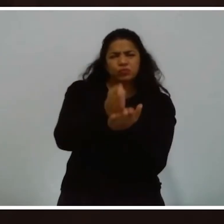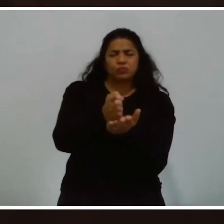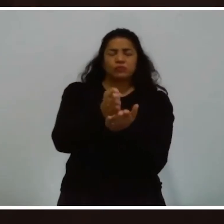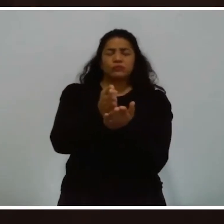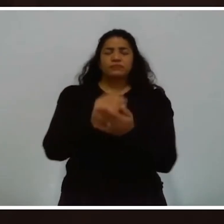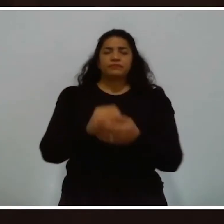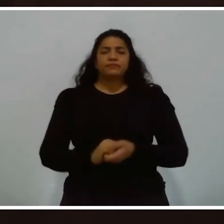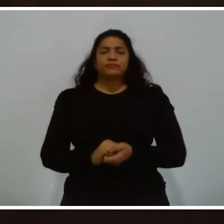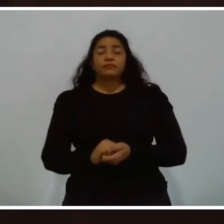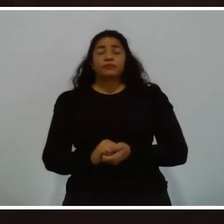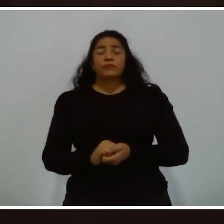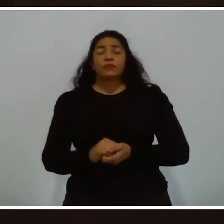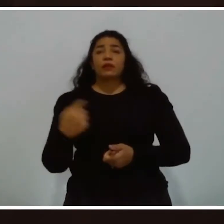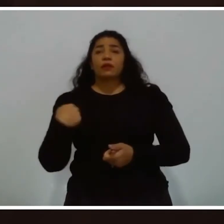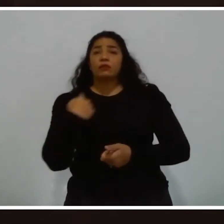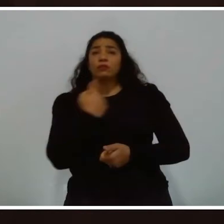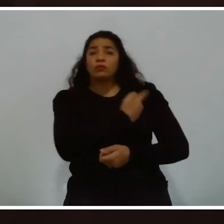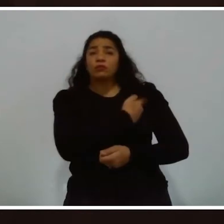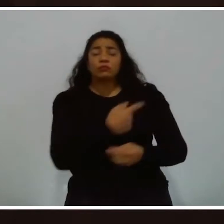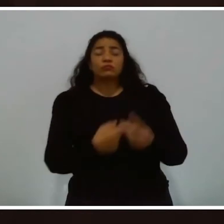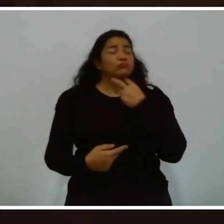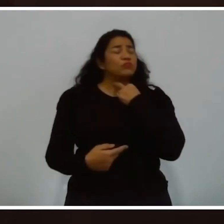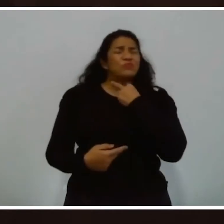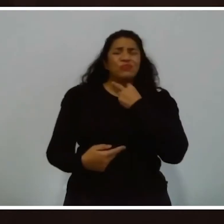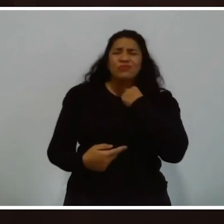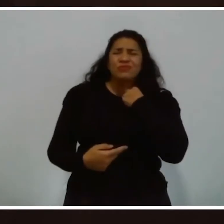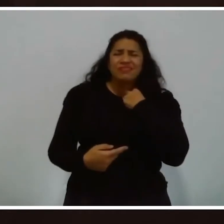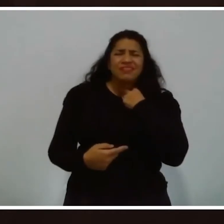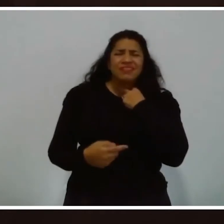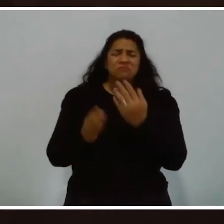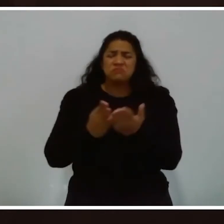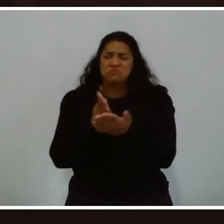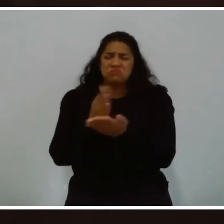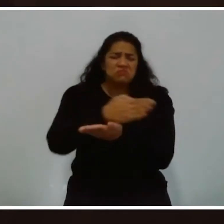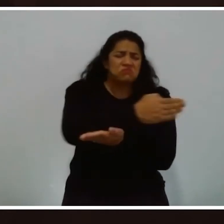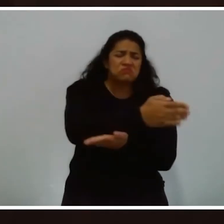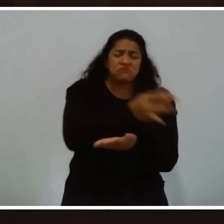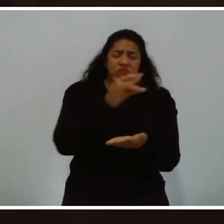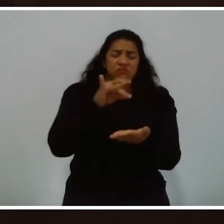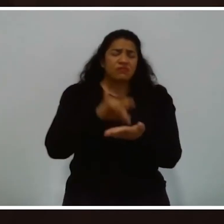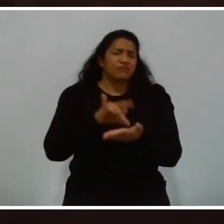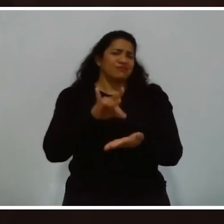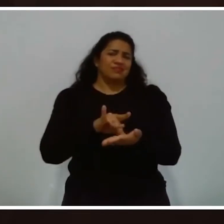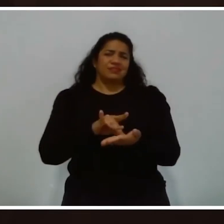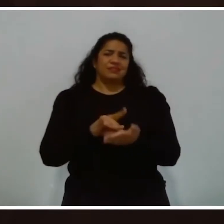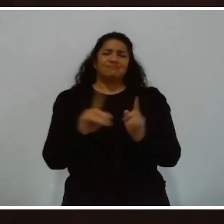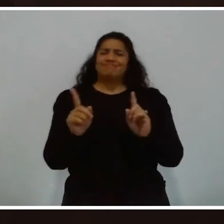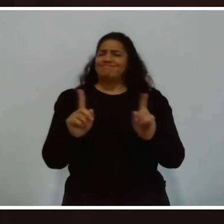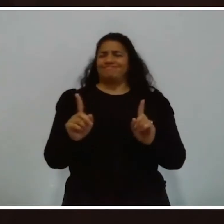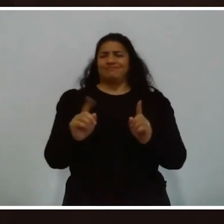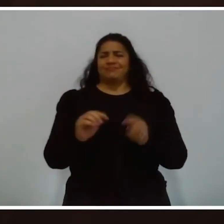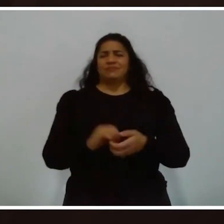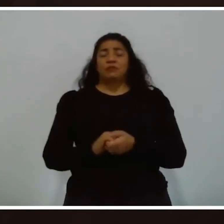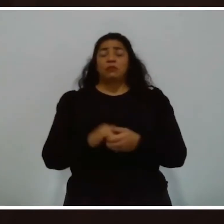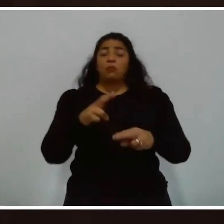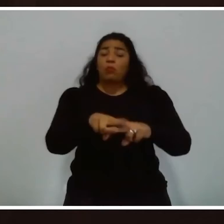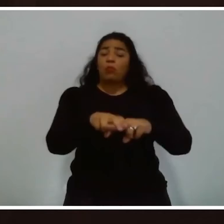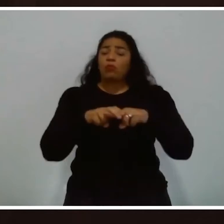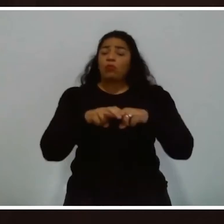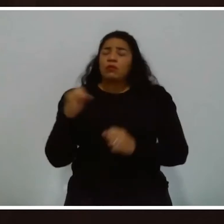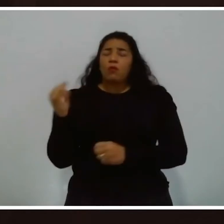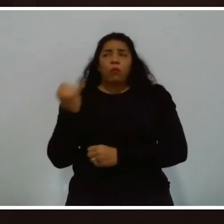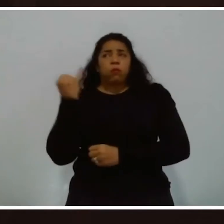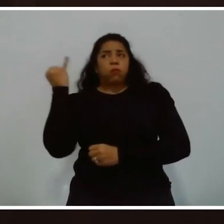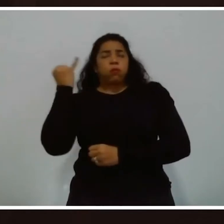vamos deixar Satanás nos desviar dessas verdades, tá? Por isso, como é importante a palavra profética.